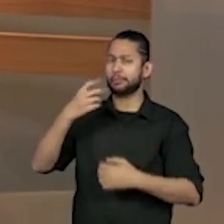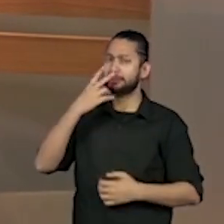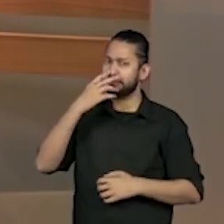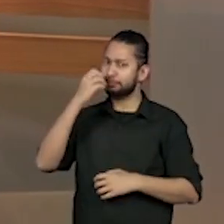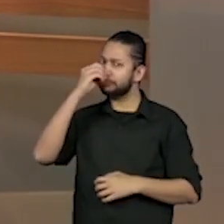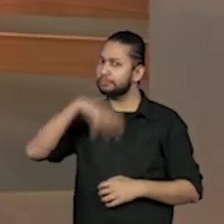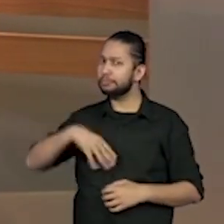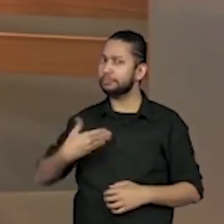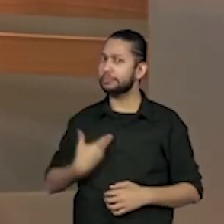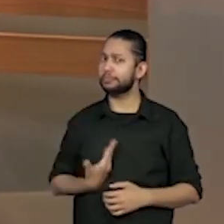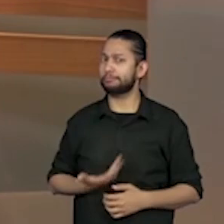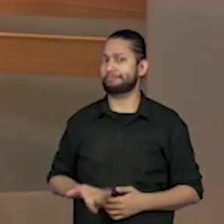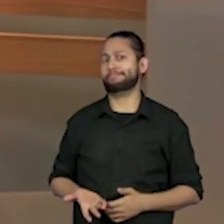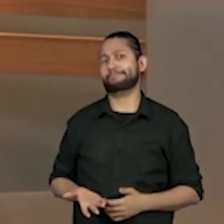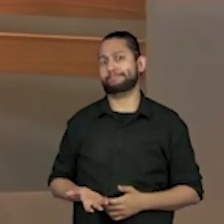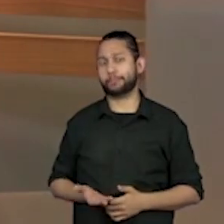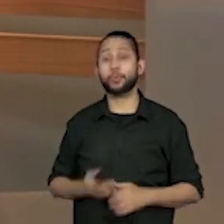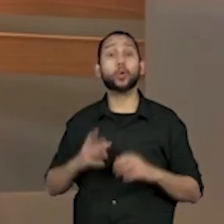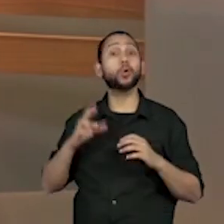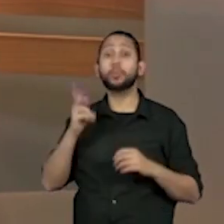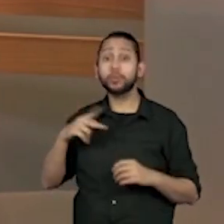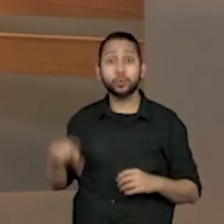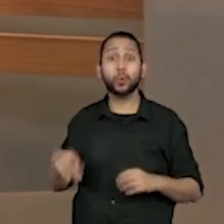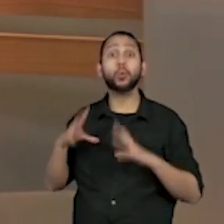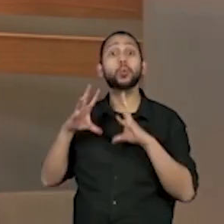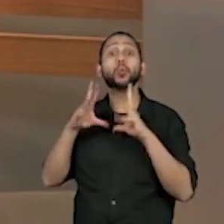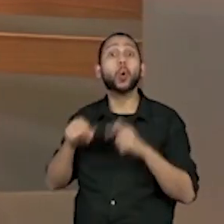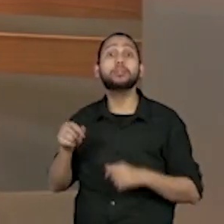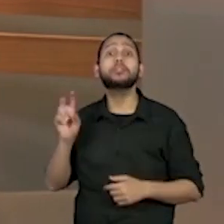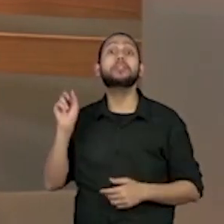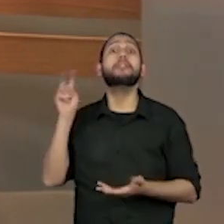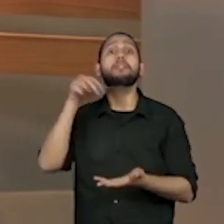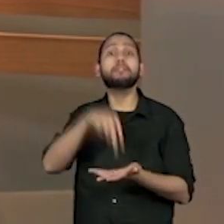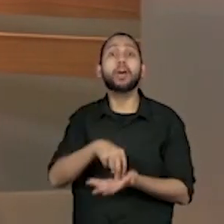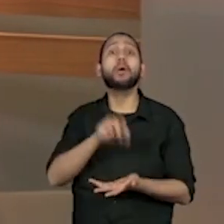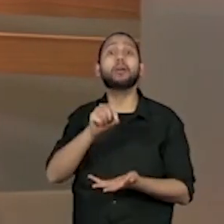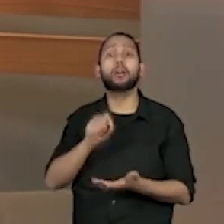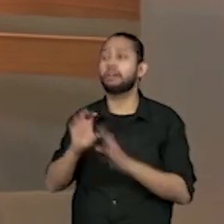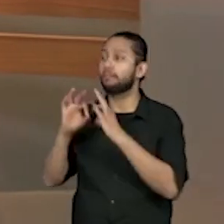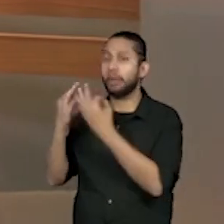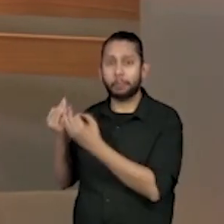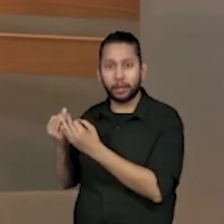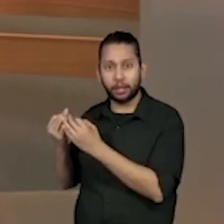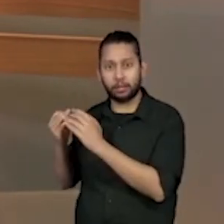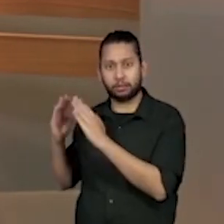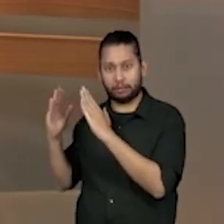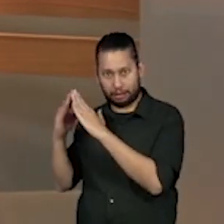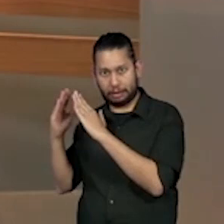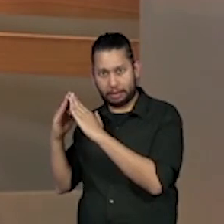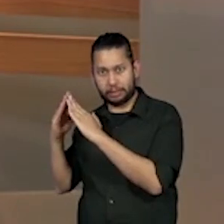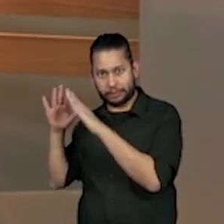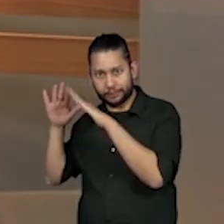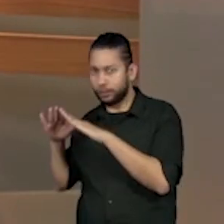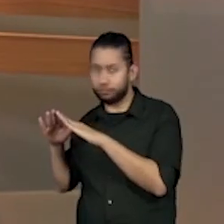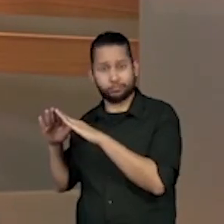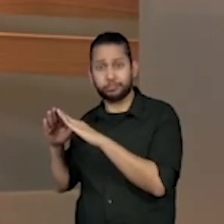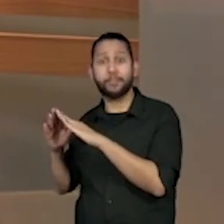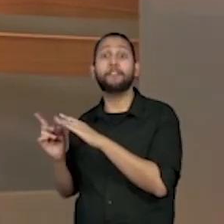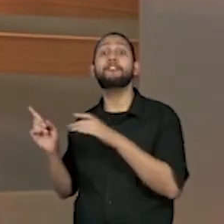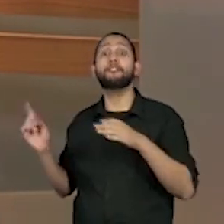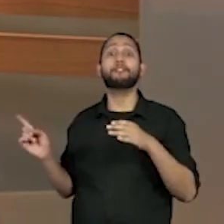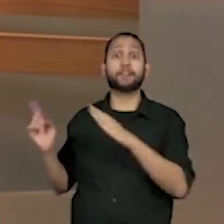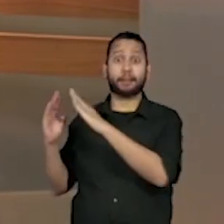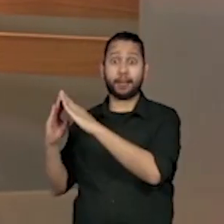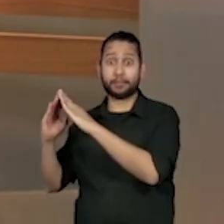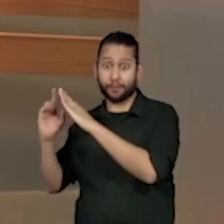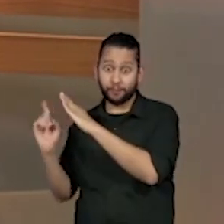assim, todos os professores que vêm aqui, eles deixam as suas famílias em casa e vêm até aqui para trazer um pouquinho mais de conhecimento aos nossos pequenos. Então,